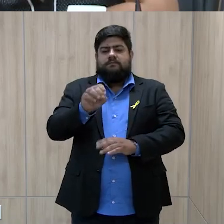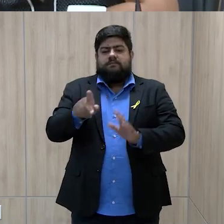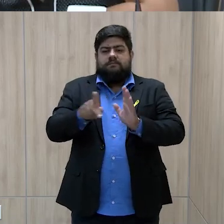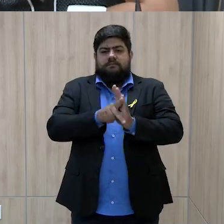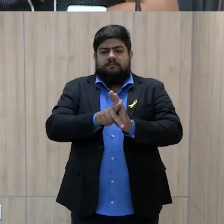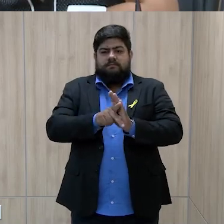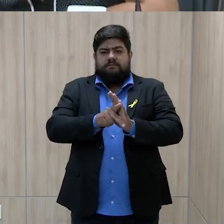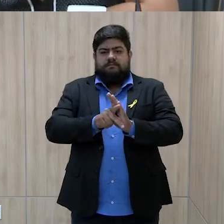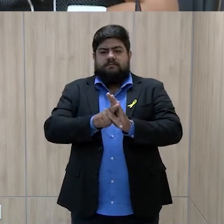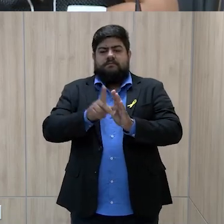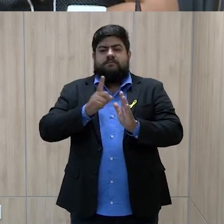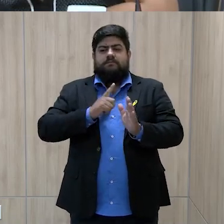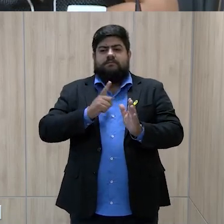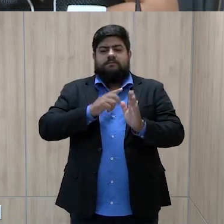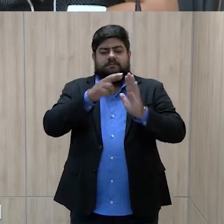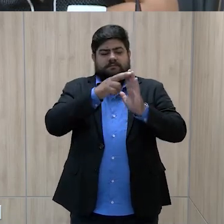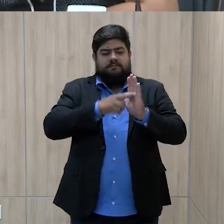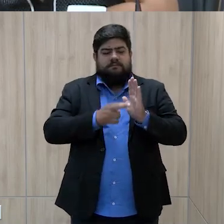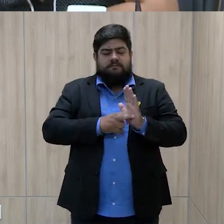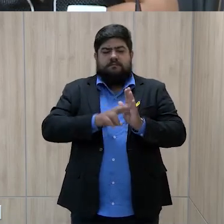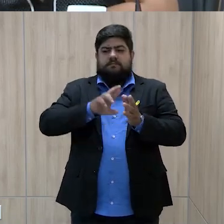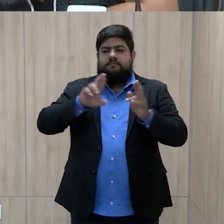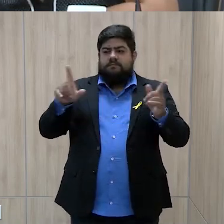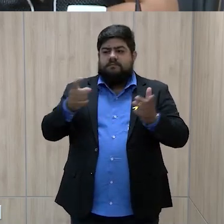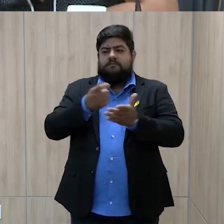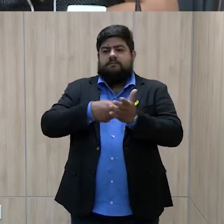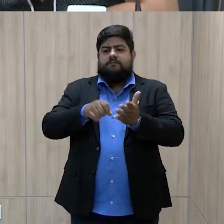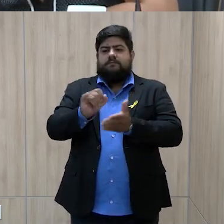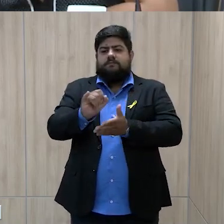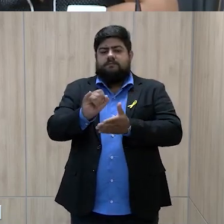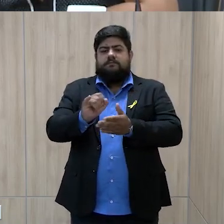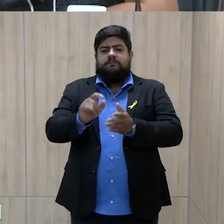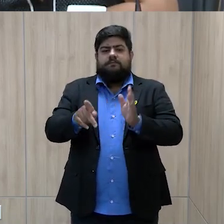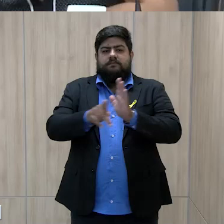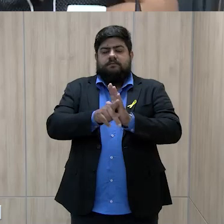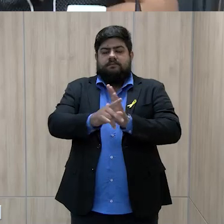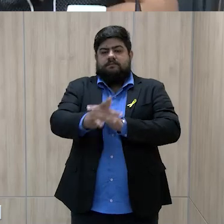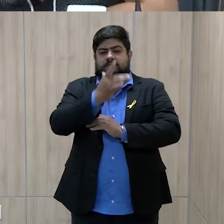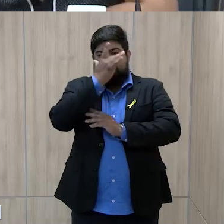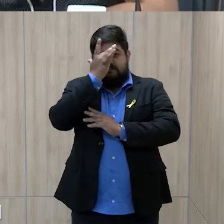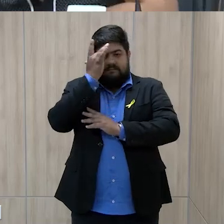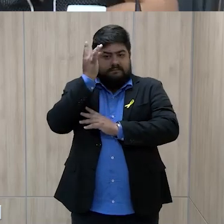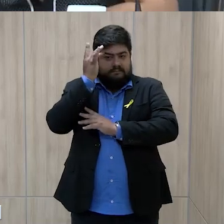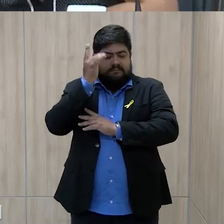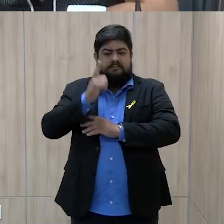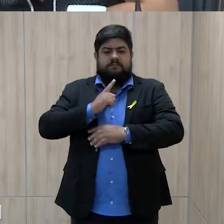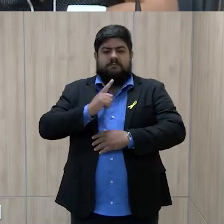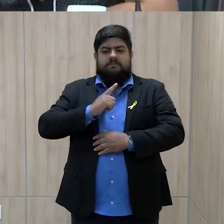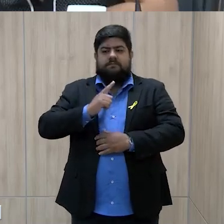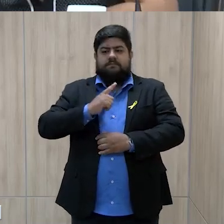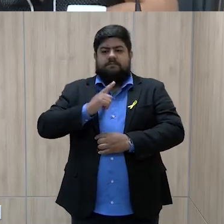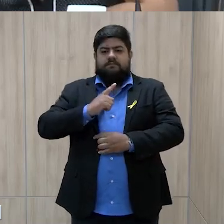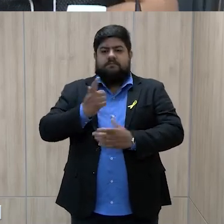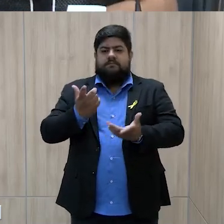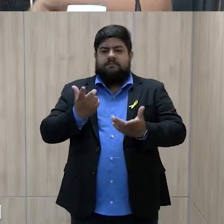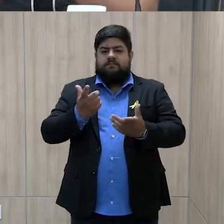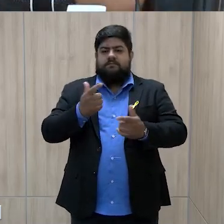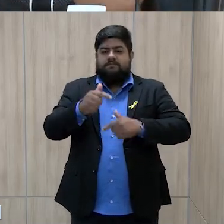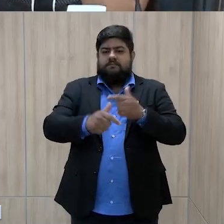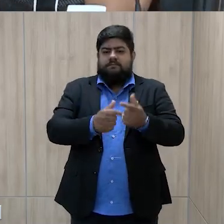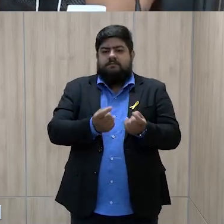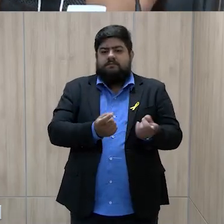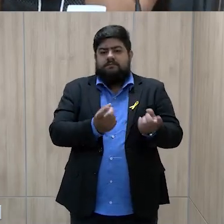80 que dispõe sobre a instituição de um regime diferenciado de tributação para contribuinte que praticar atividade